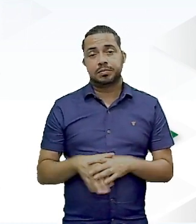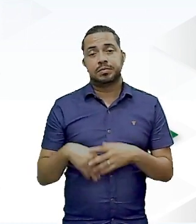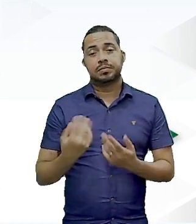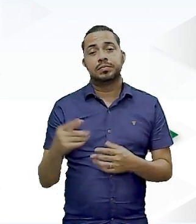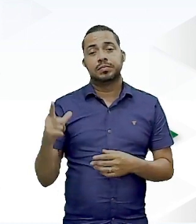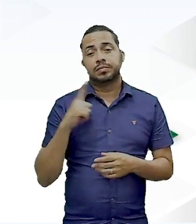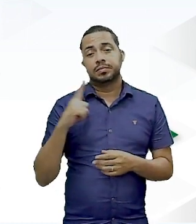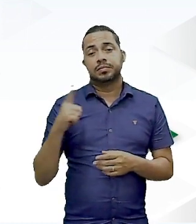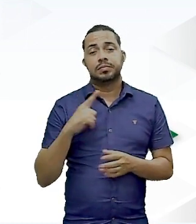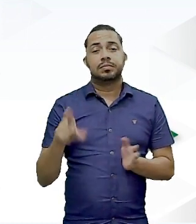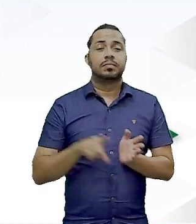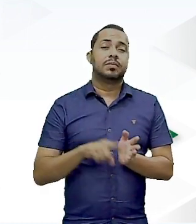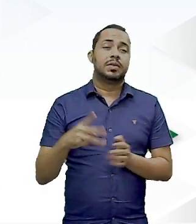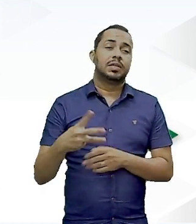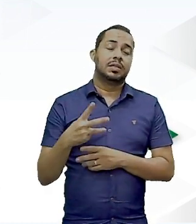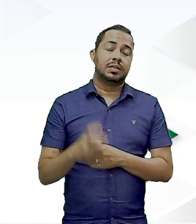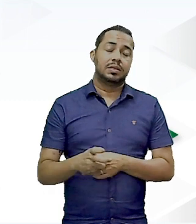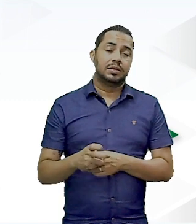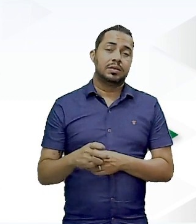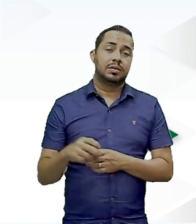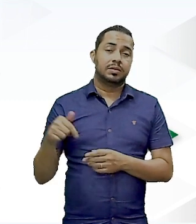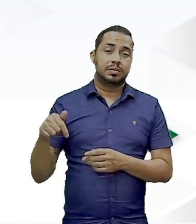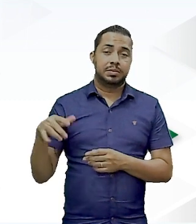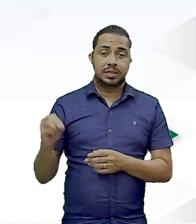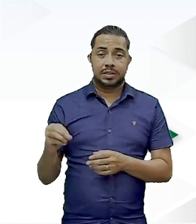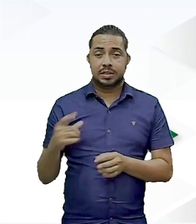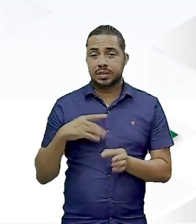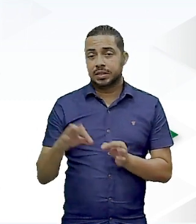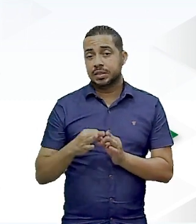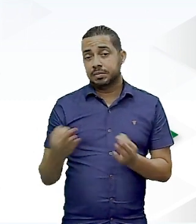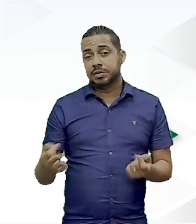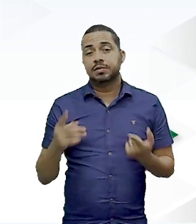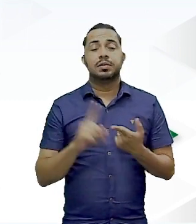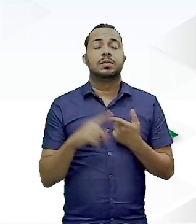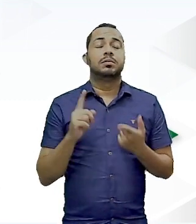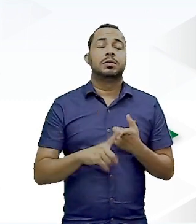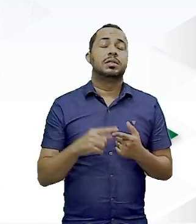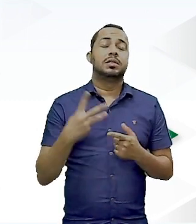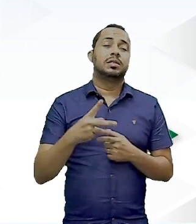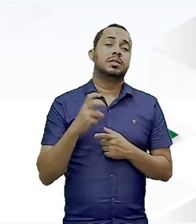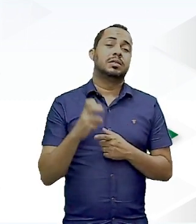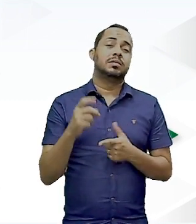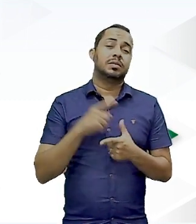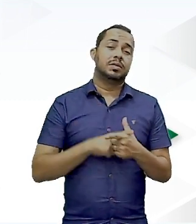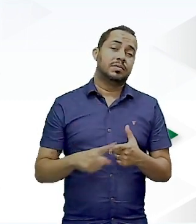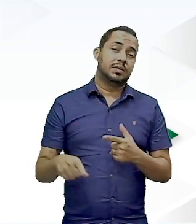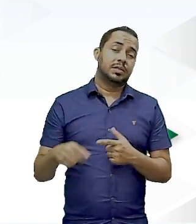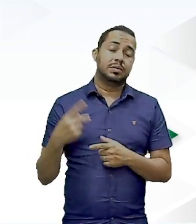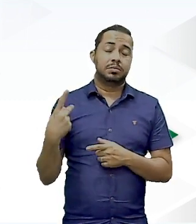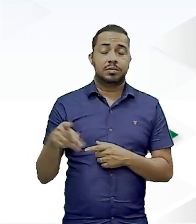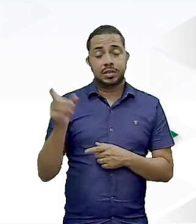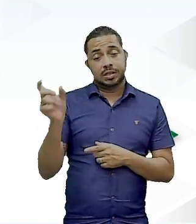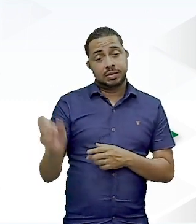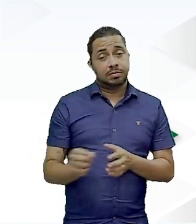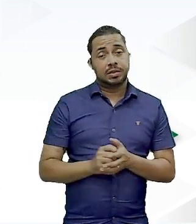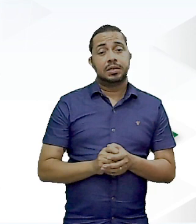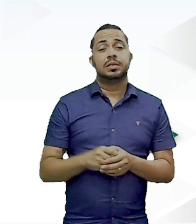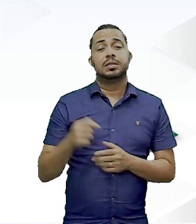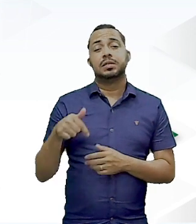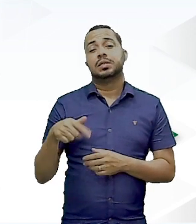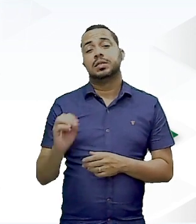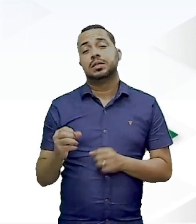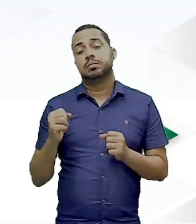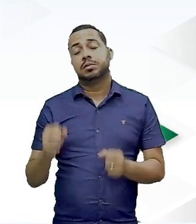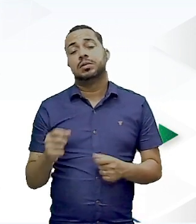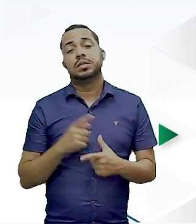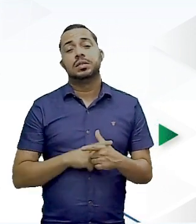eu vou ter menos 35 sobre 70. Dá para simplificar também, ó. 35 é divisível por ele mesmo. E 70 pode